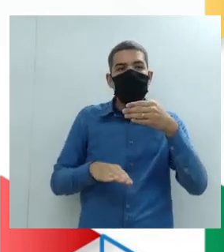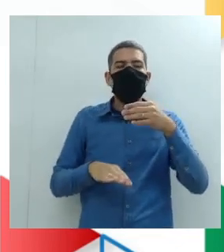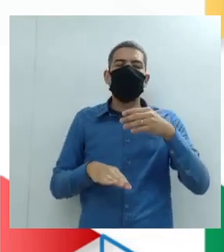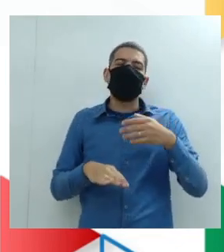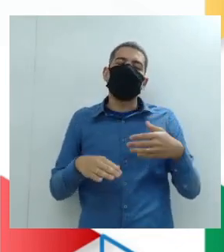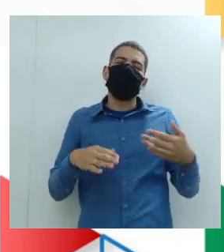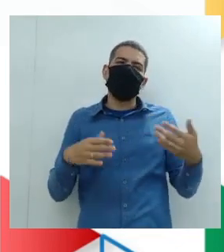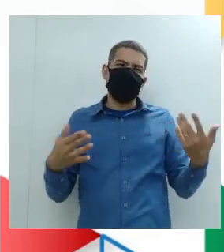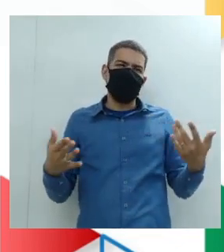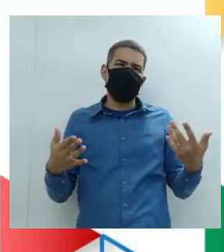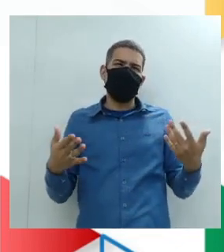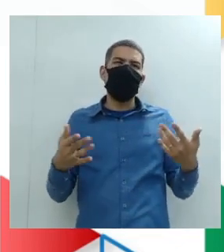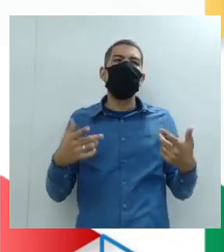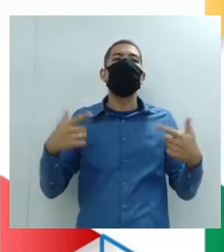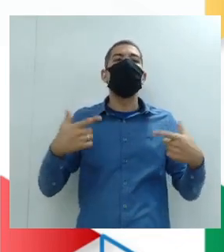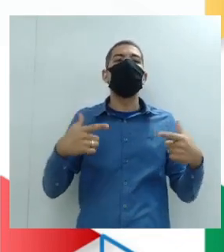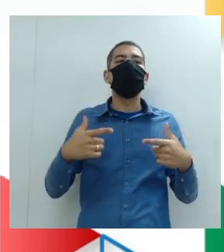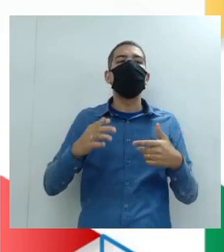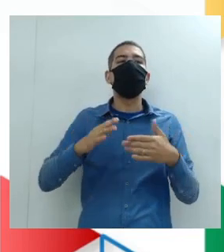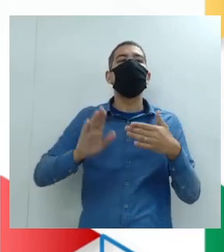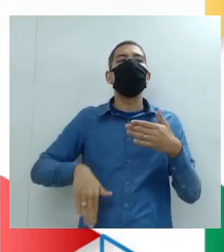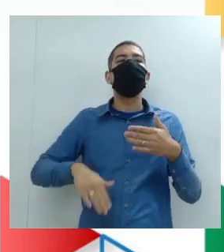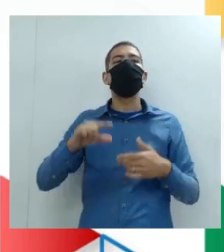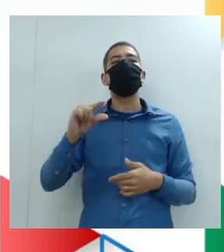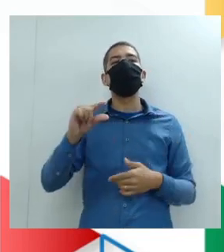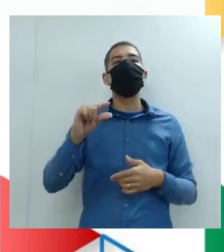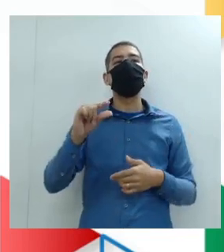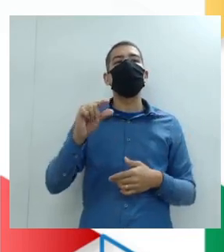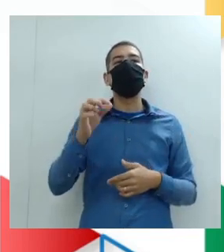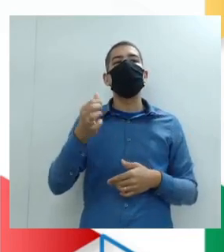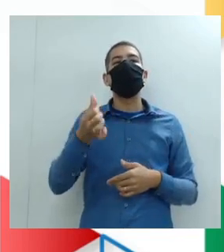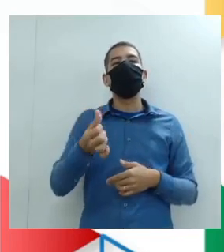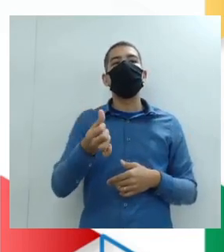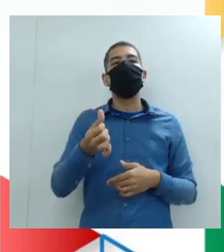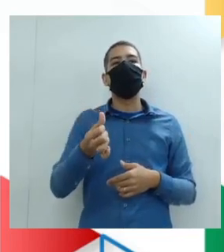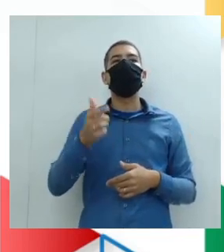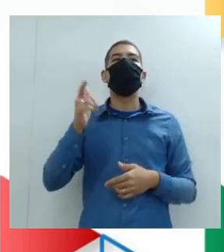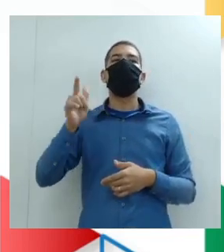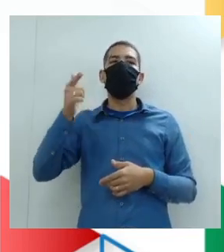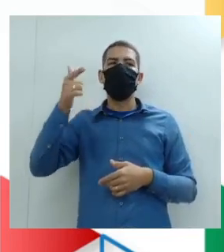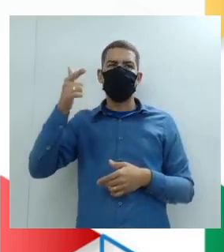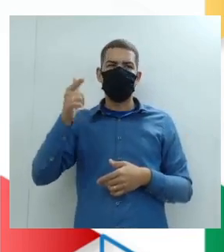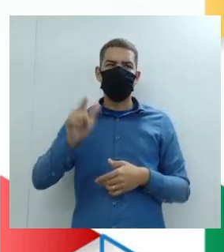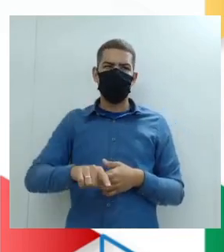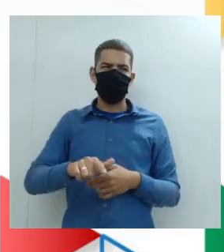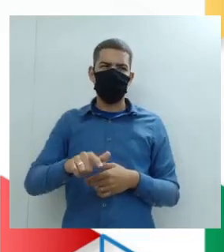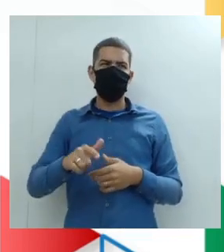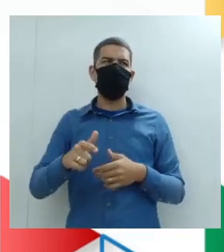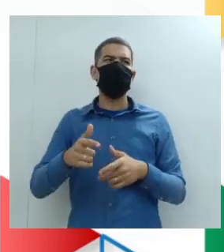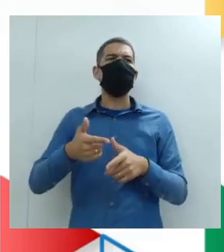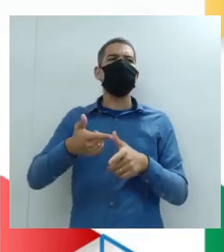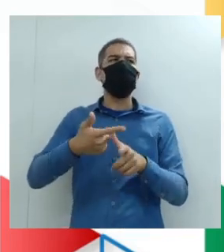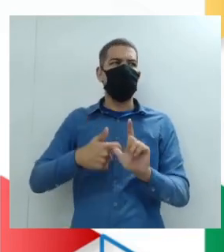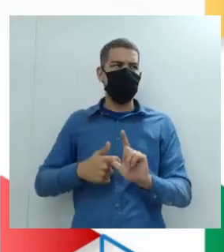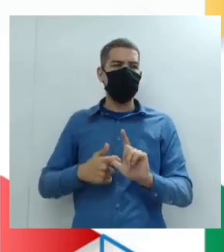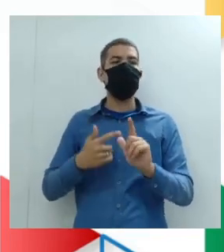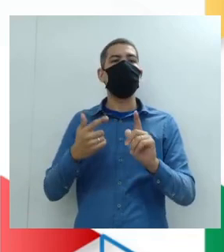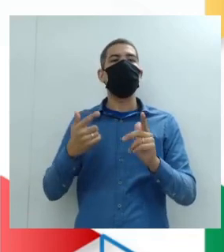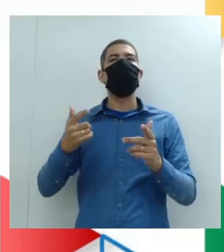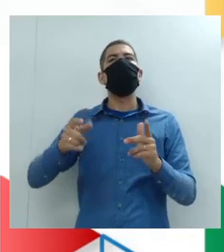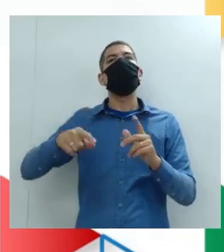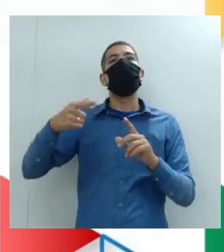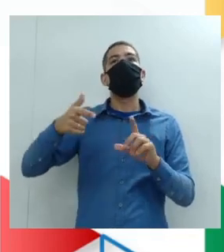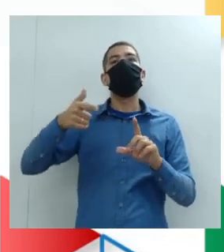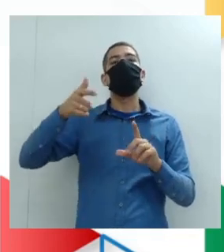eu vou para onde? Eu vou fazer uma atividade extra, eu vou para recuperação para poder